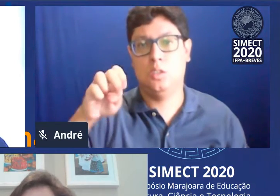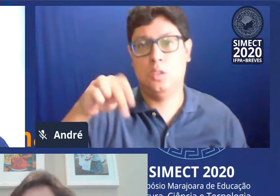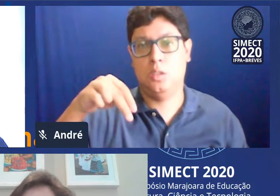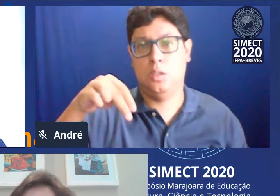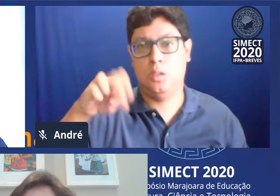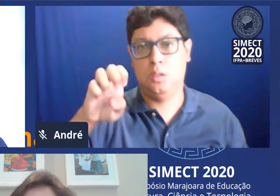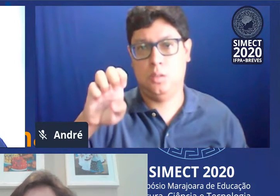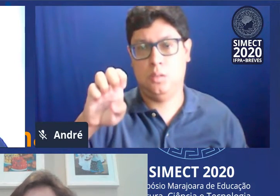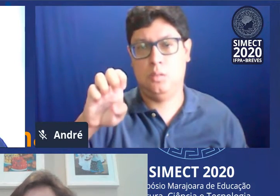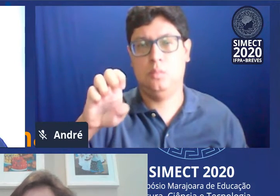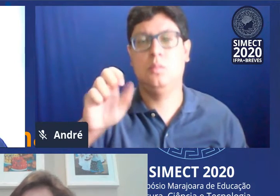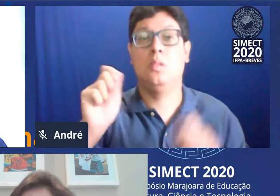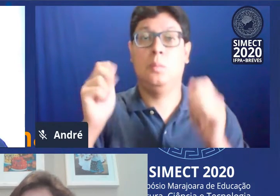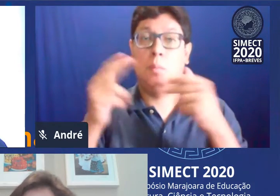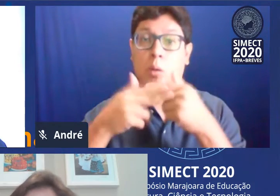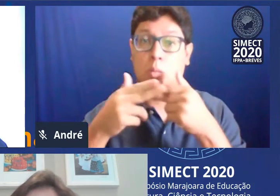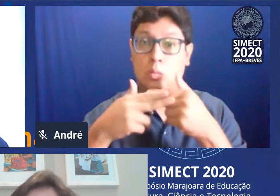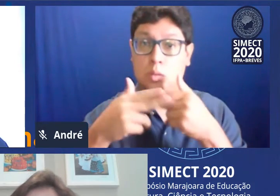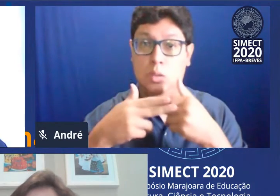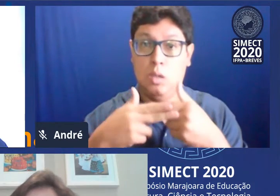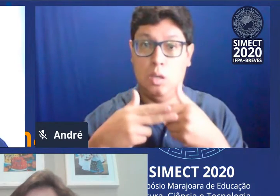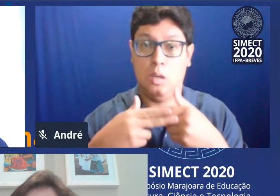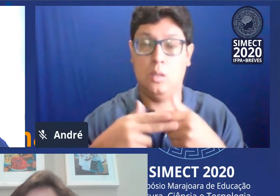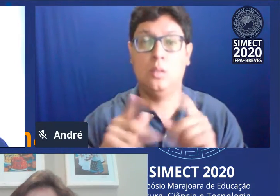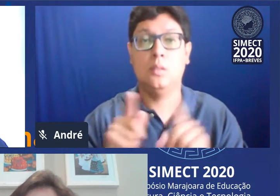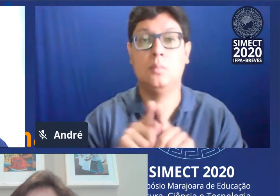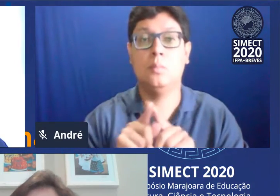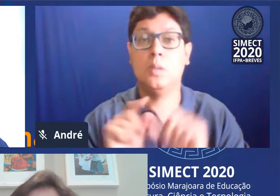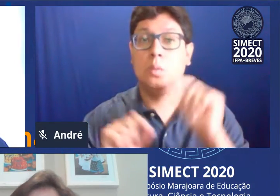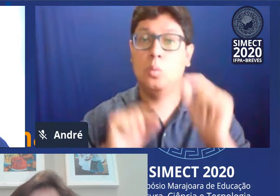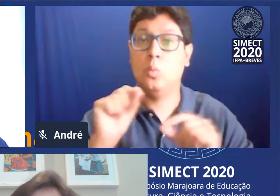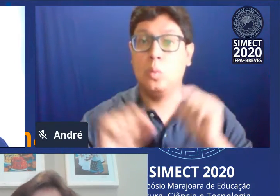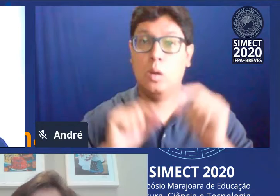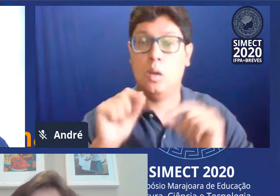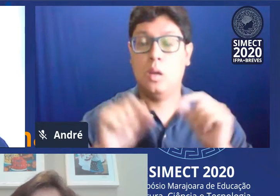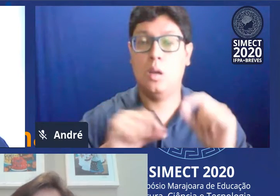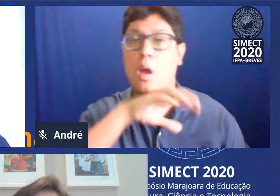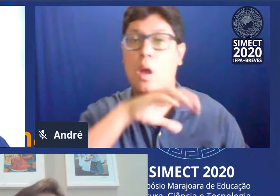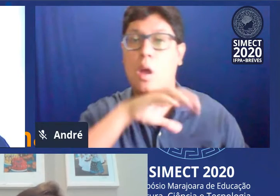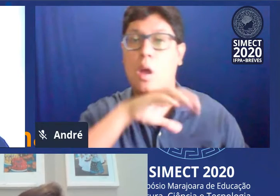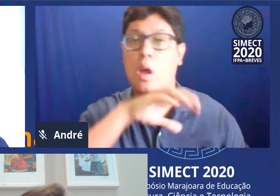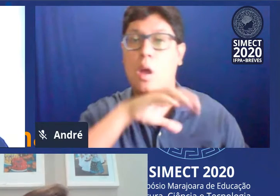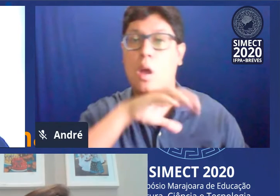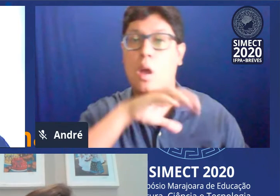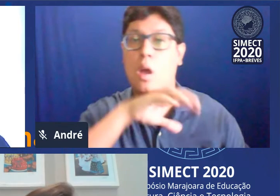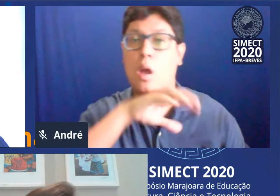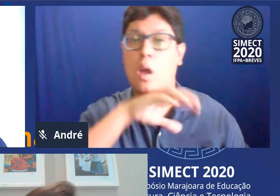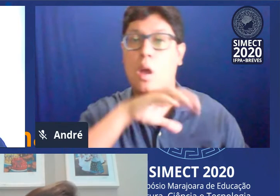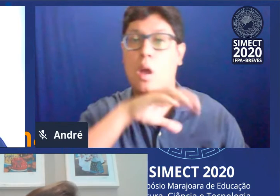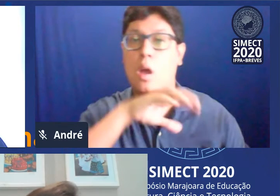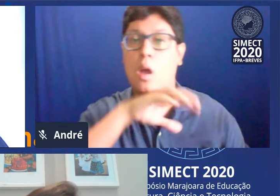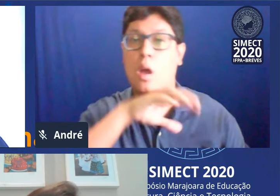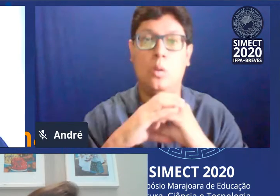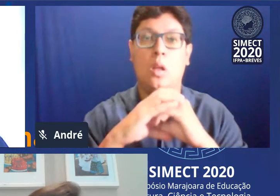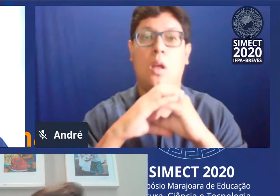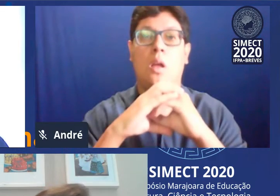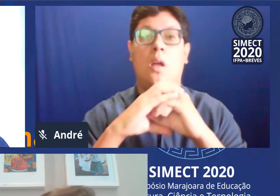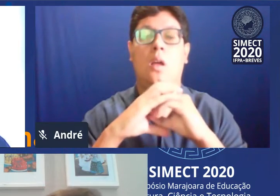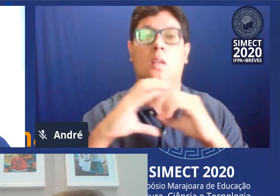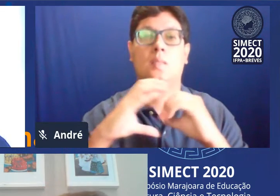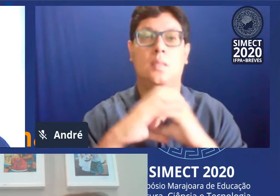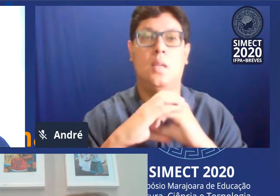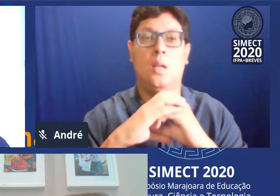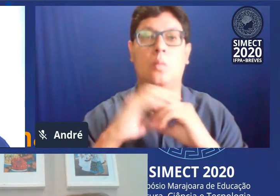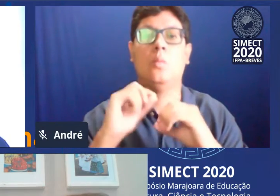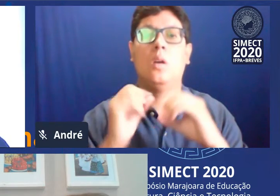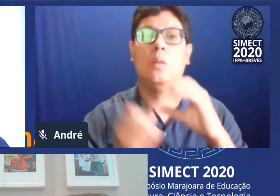que aquele animal está fabricando em suas células para sobreviver. Citando alguns exemplos, né, a busca de